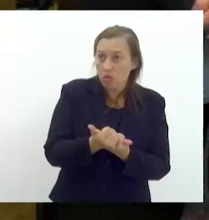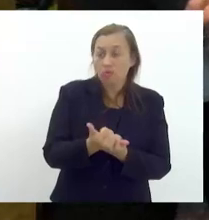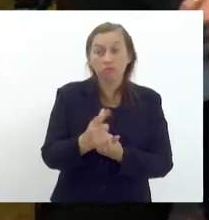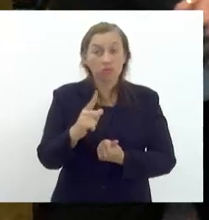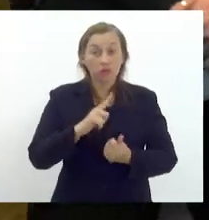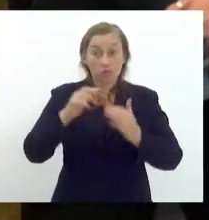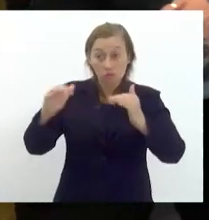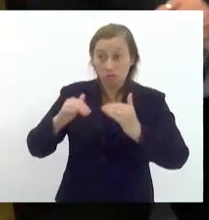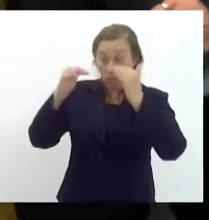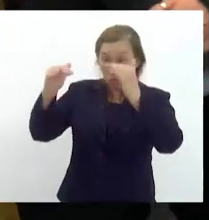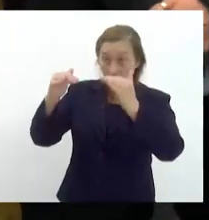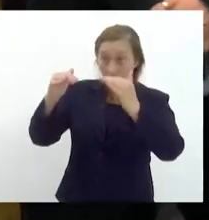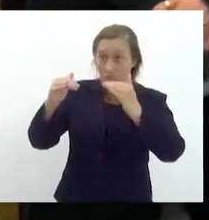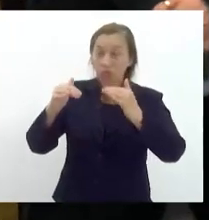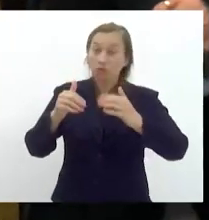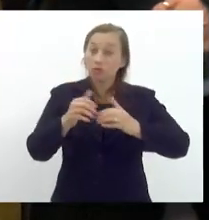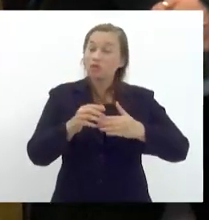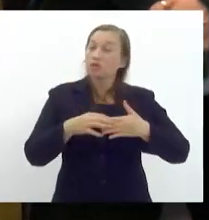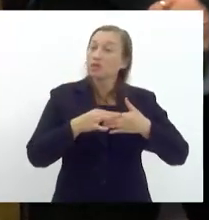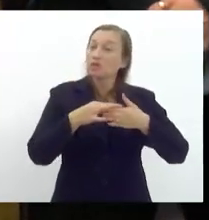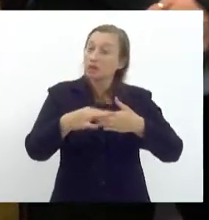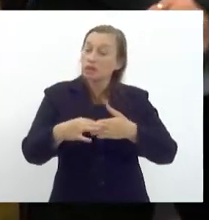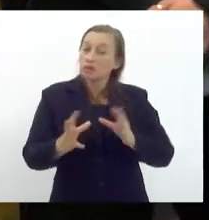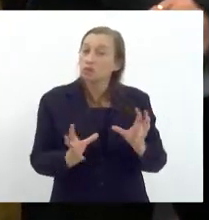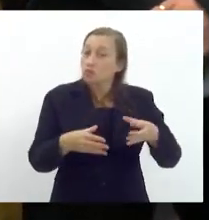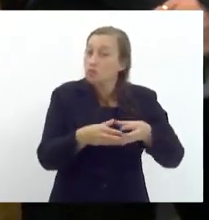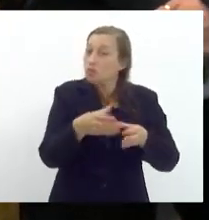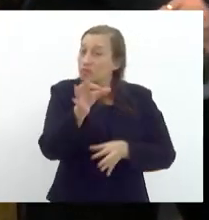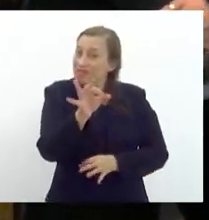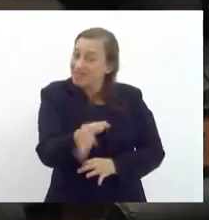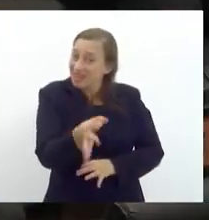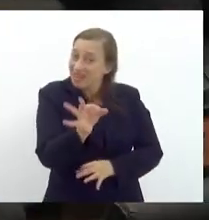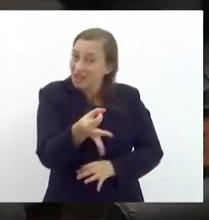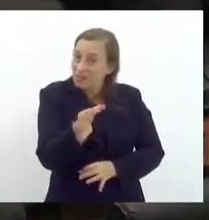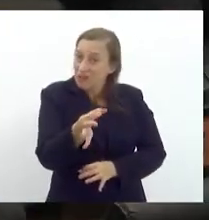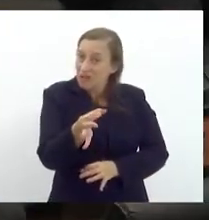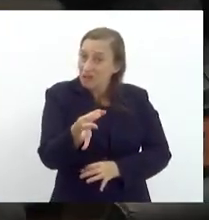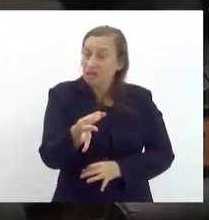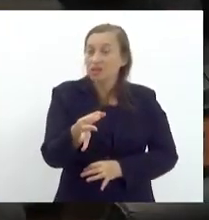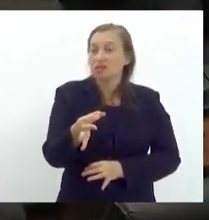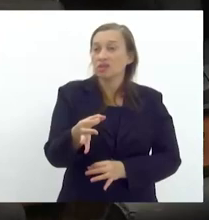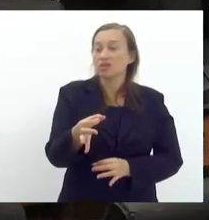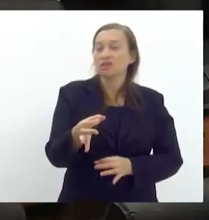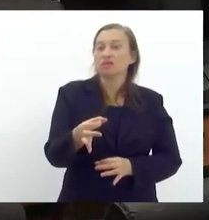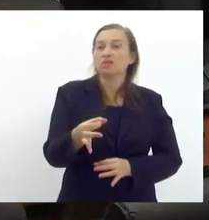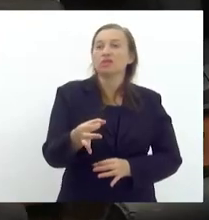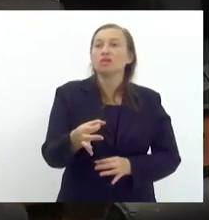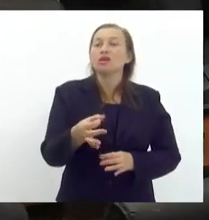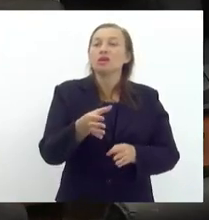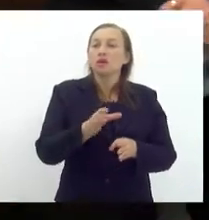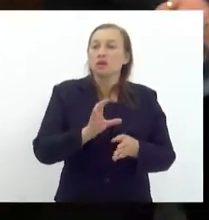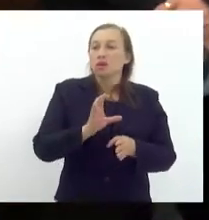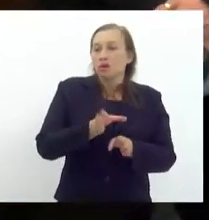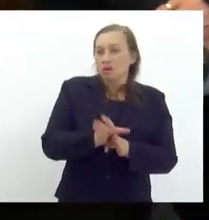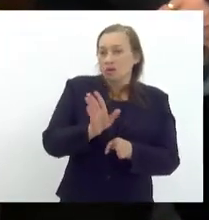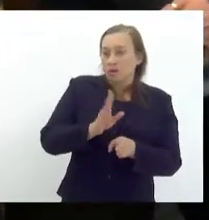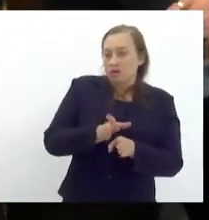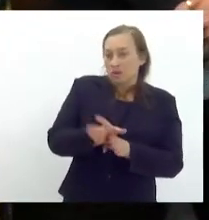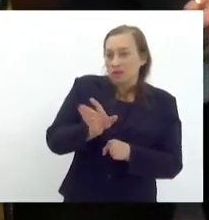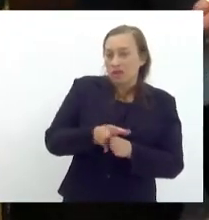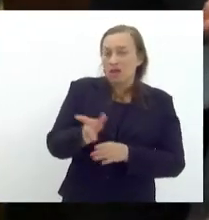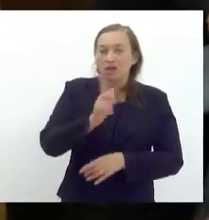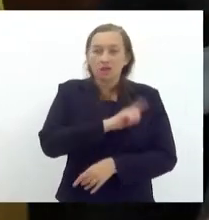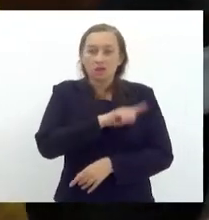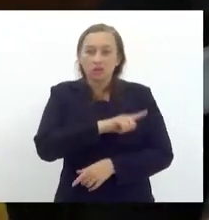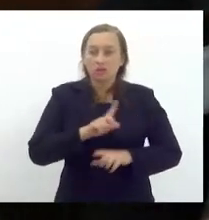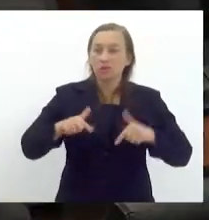no comando desse grupo que vai exatamente garantir as reuniões do Conselho gestor e aplicação era